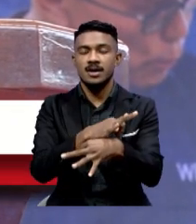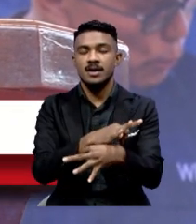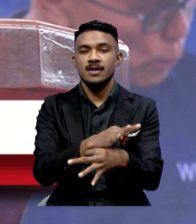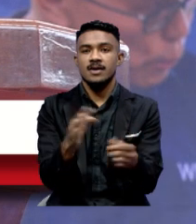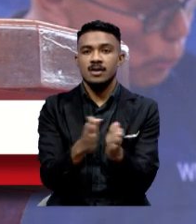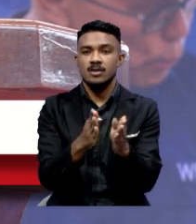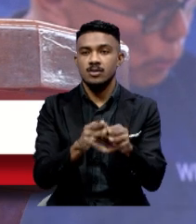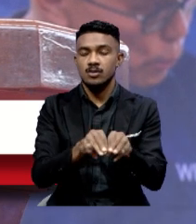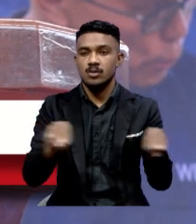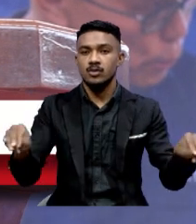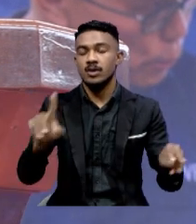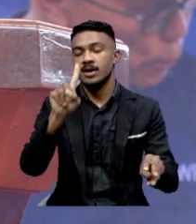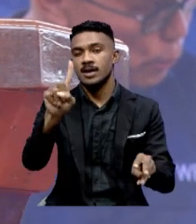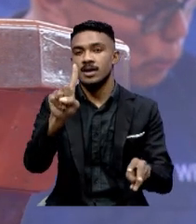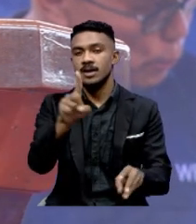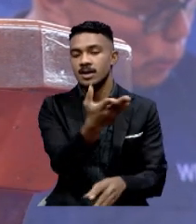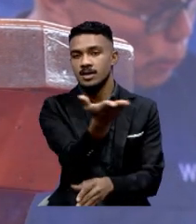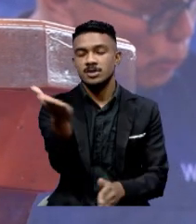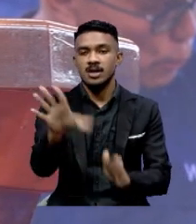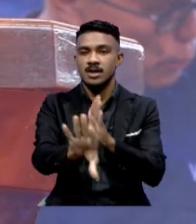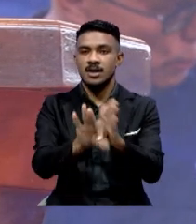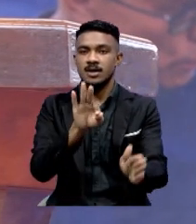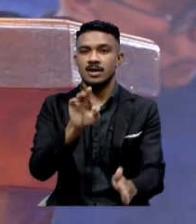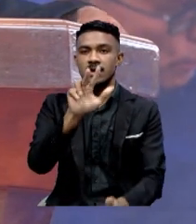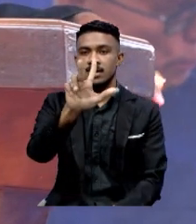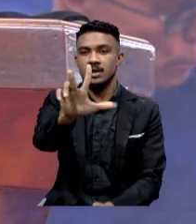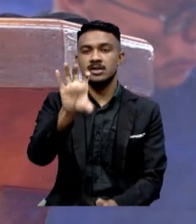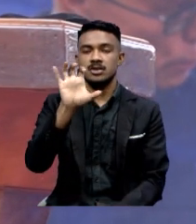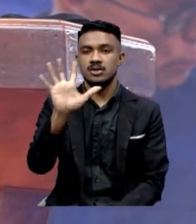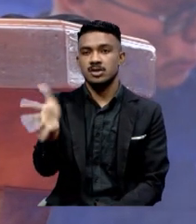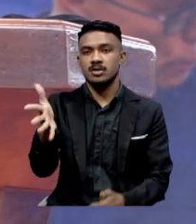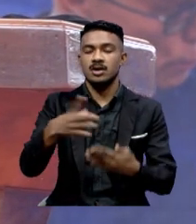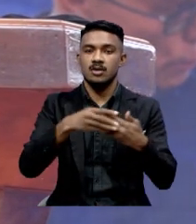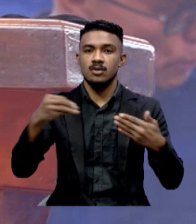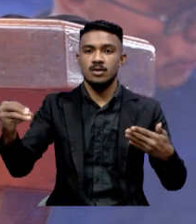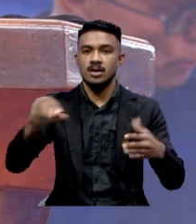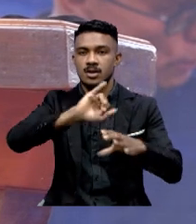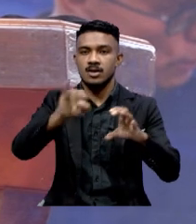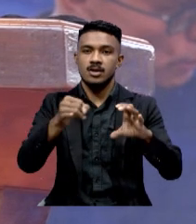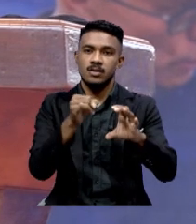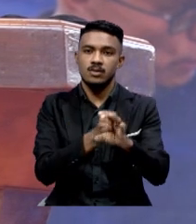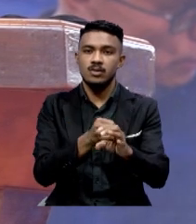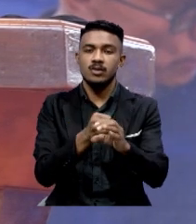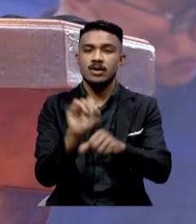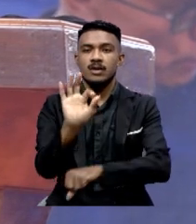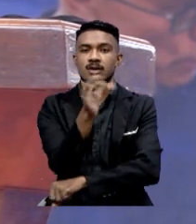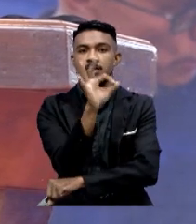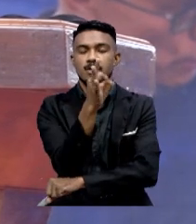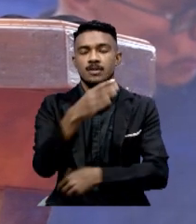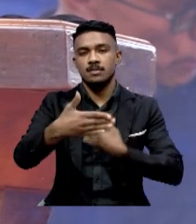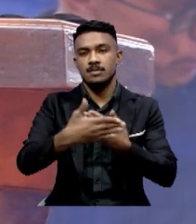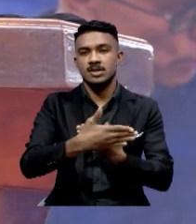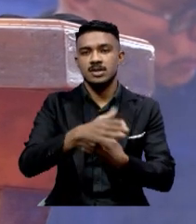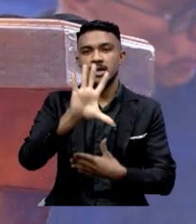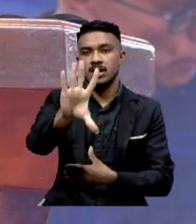hetan $350 cari ko ayuan desi $500